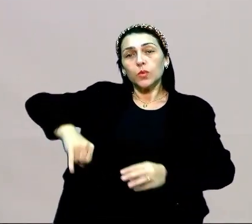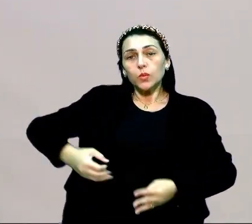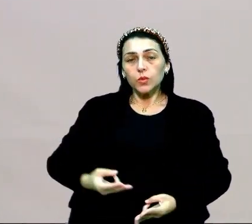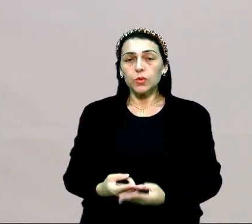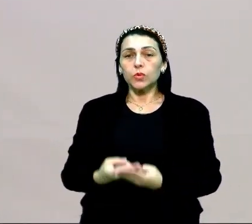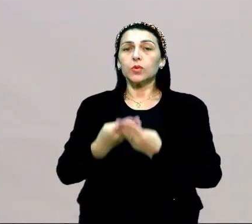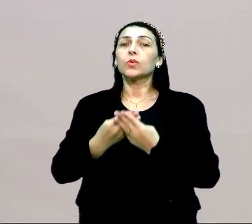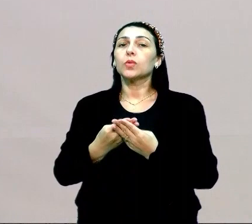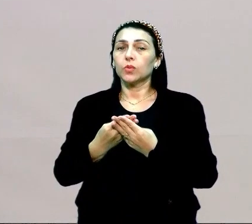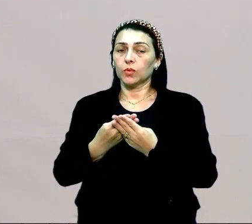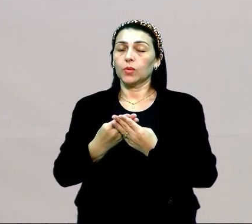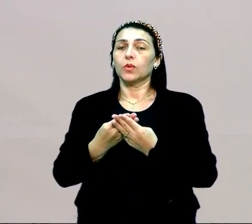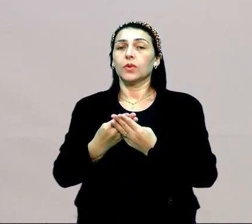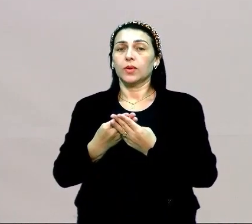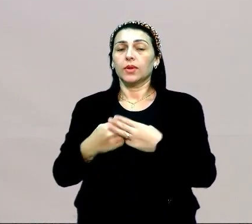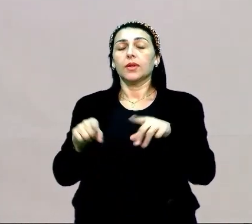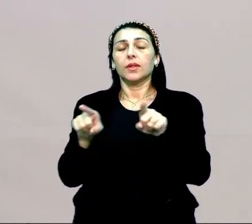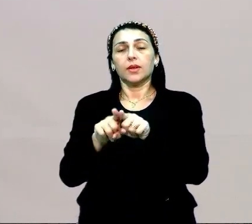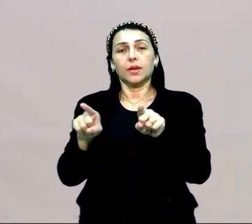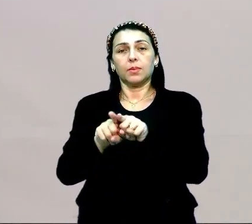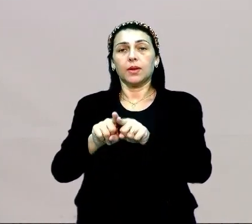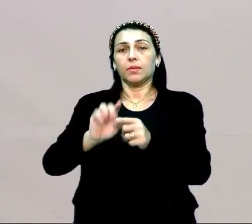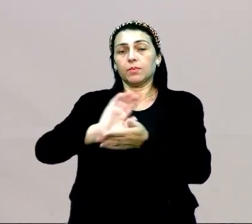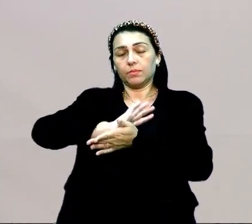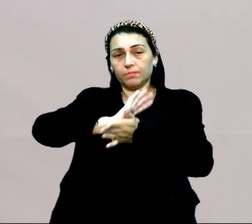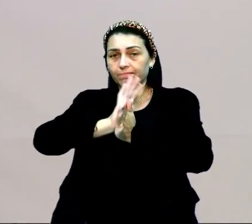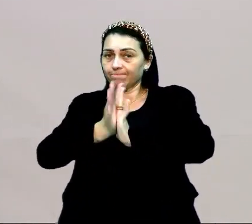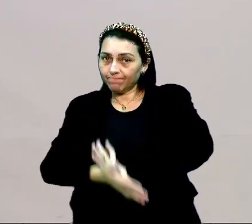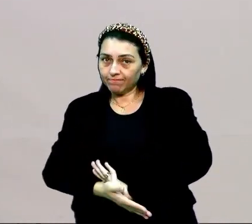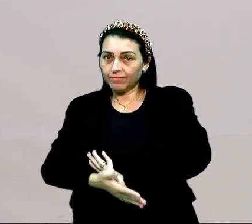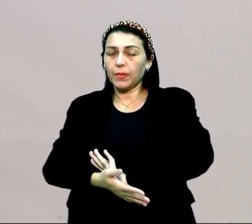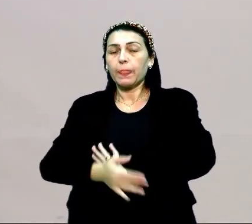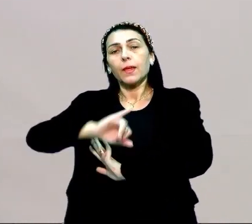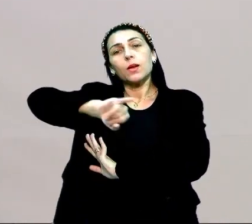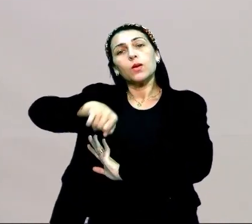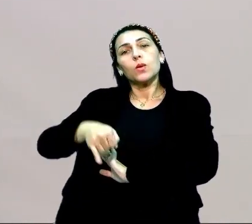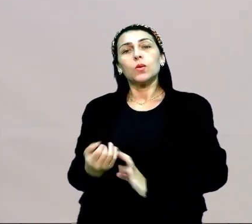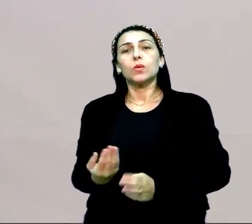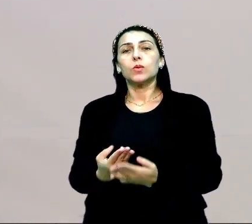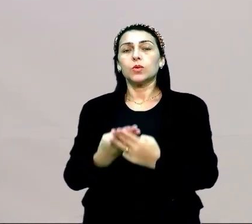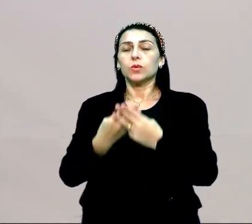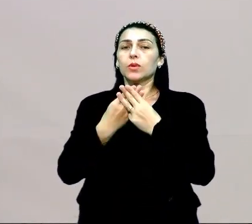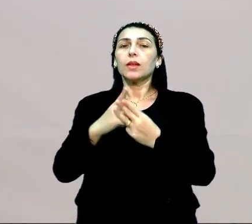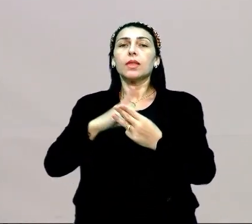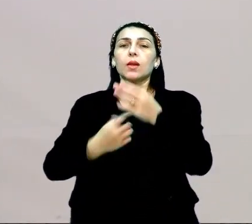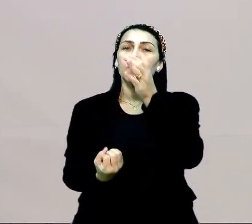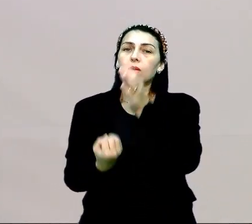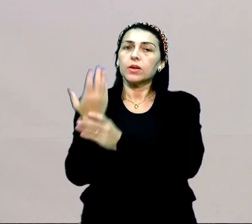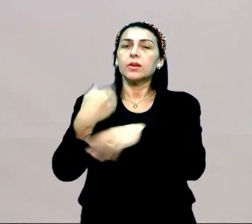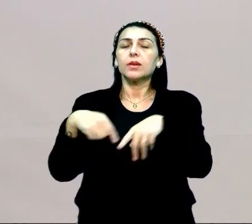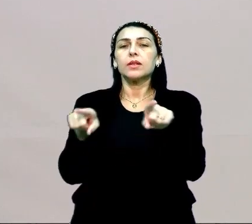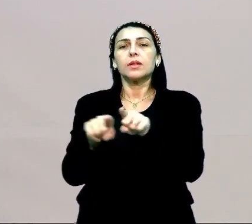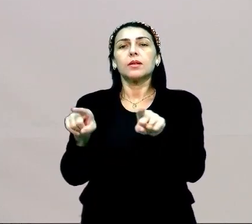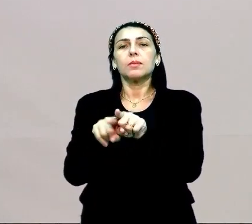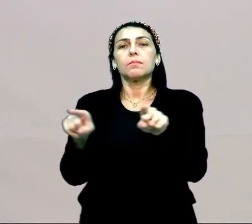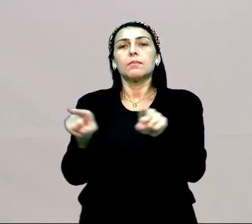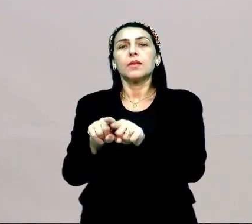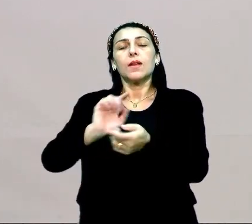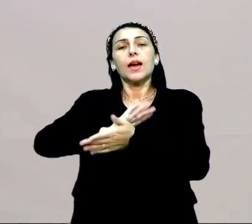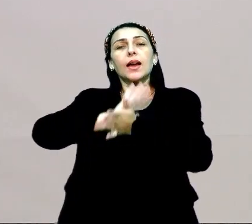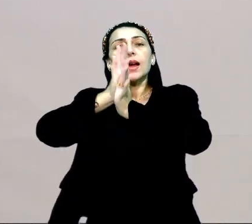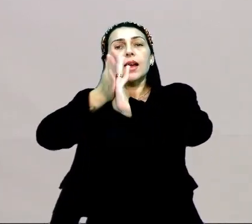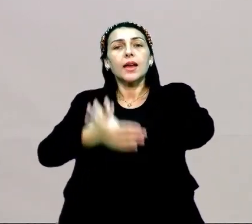ser restrito à terra da Palestina, onde o judaísmo vai ter a sua origem, e também vai acabar